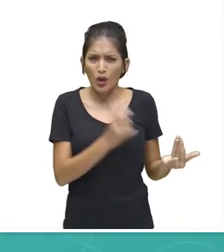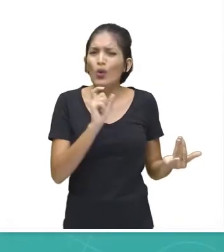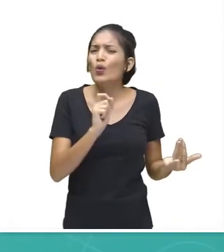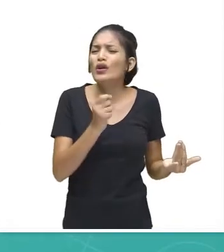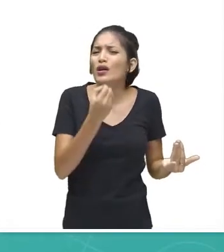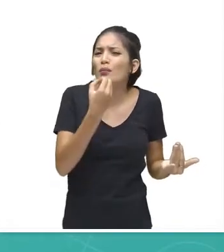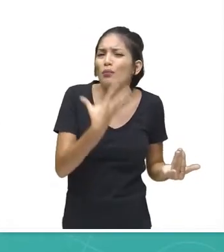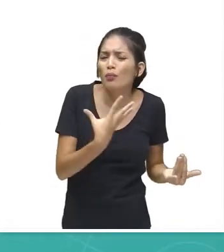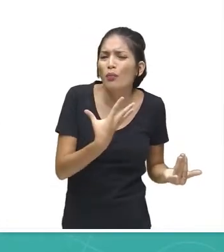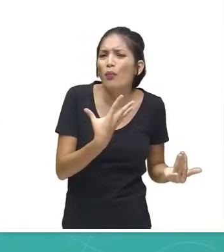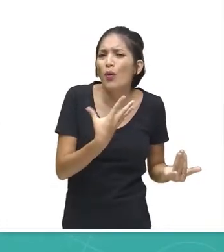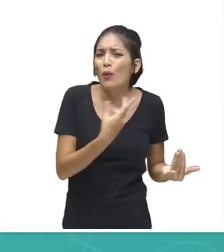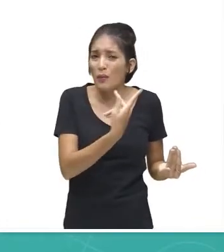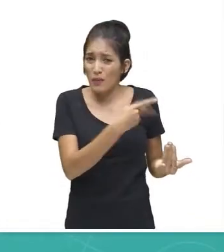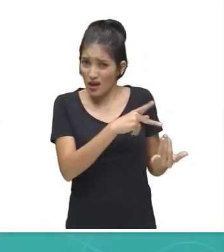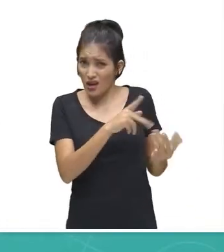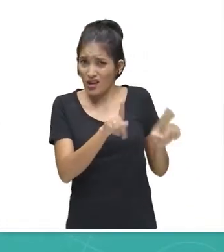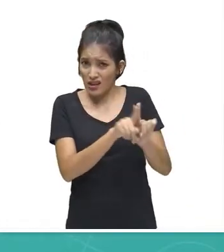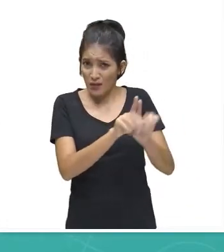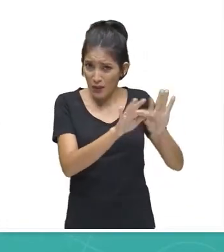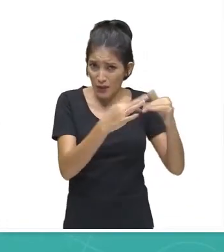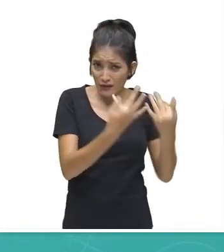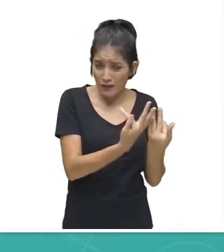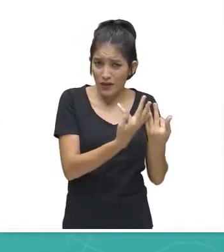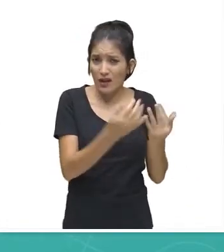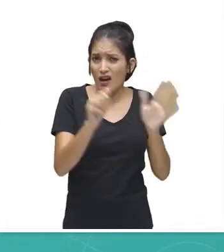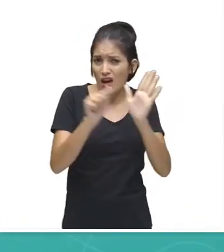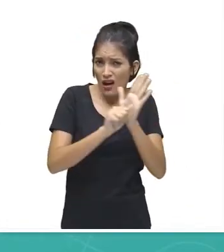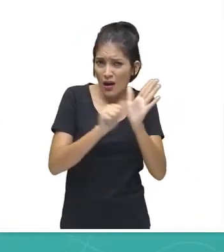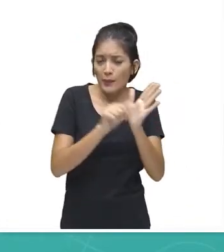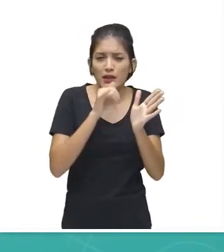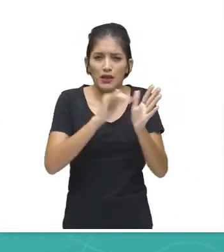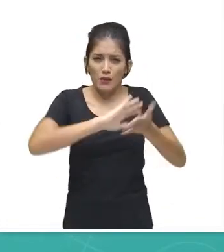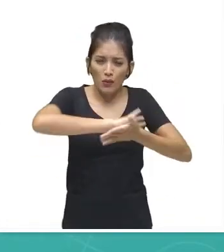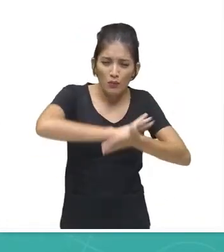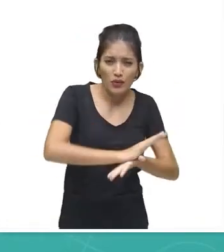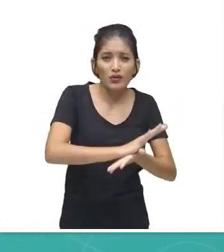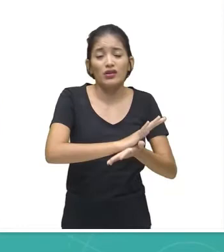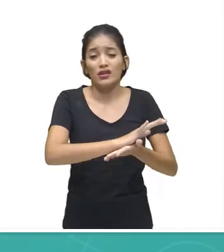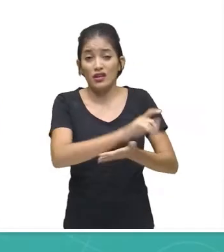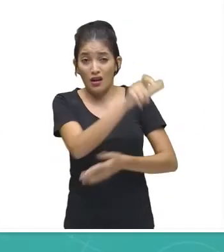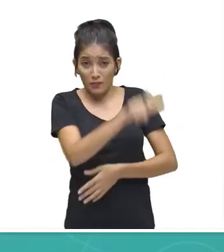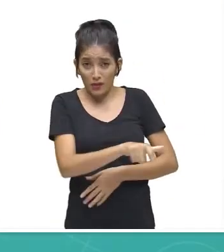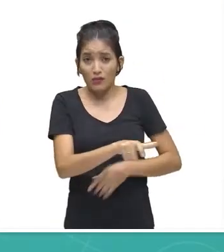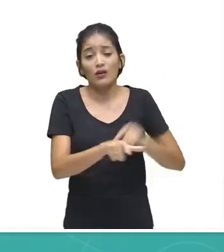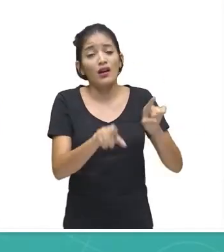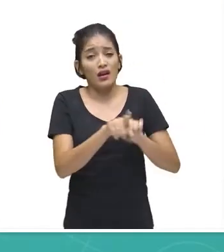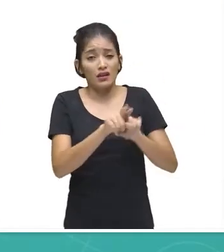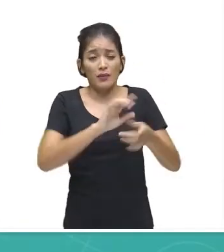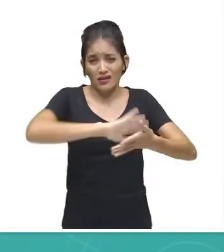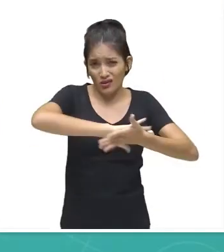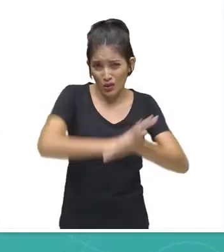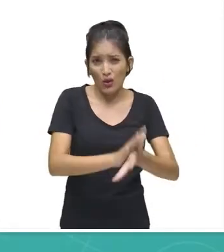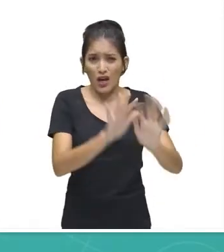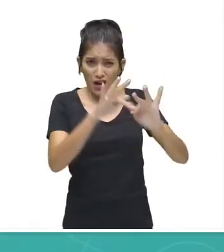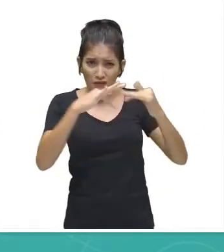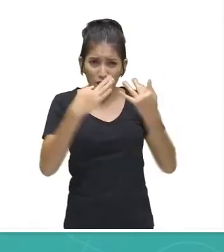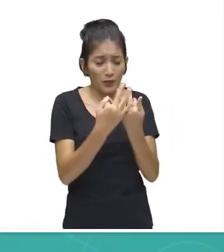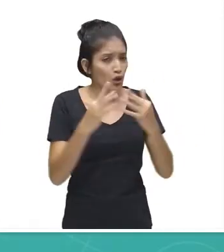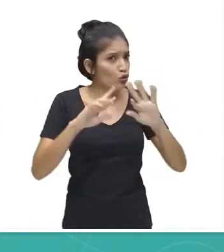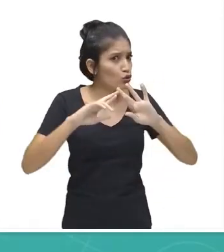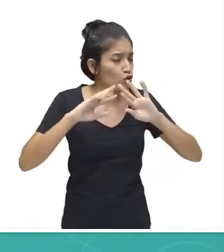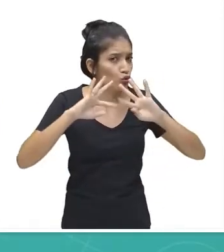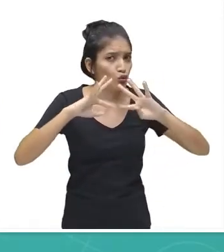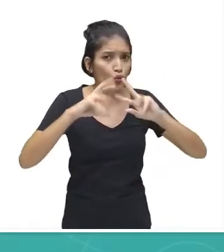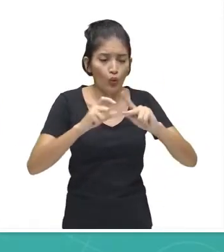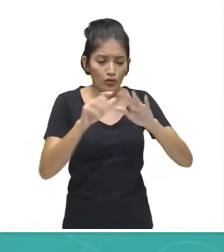para ele e para a família dele? A droga, além de destruir a pessoa, ela destrói também a família e todos ao redor que